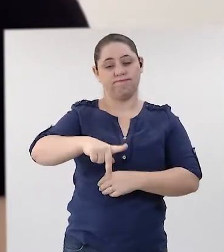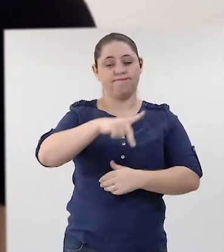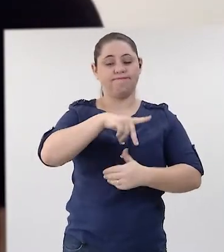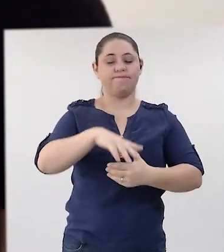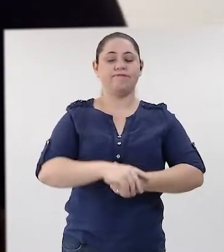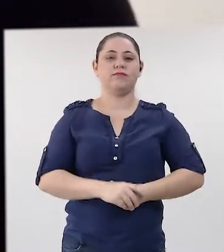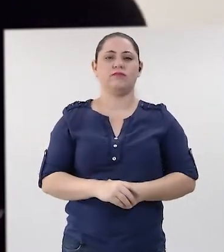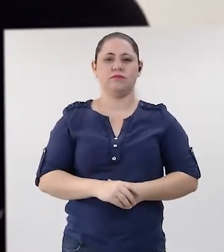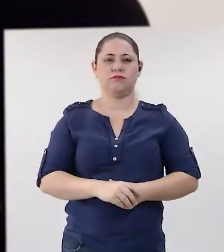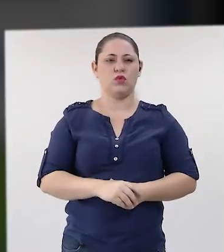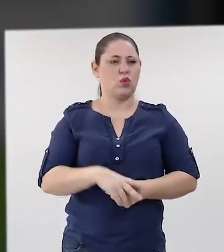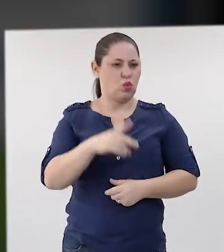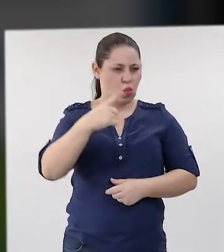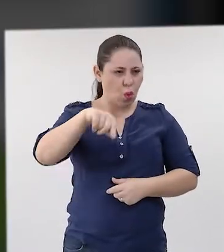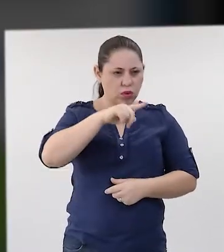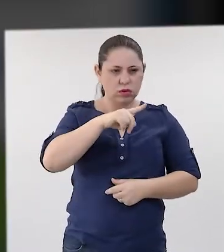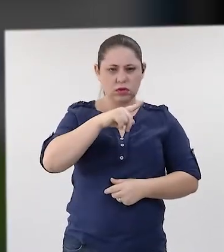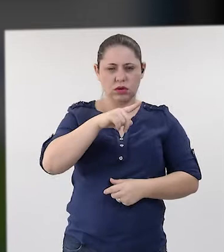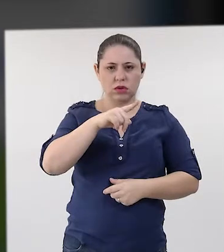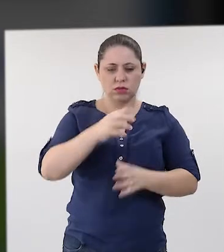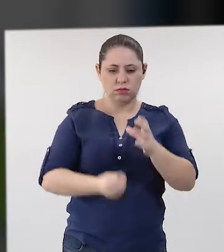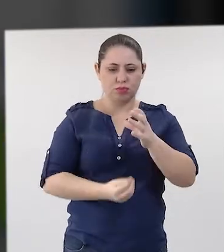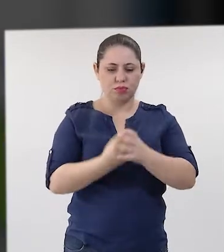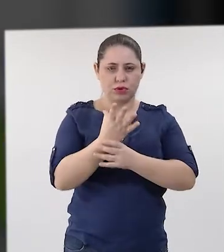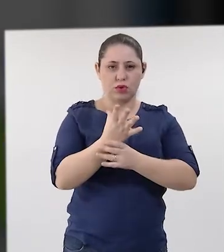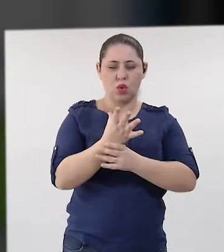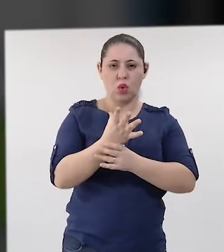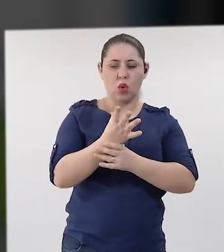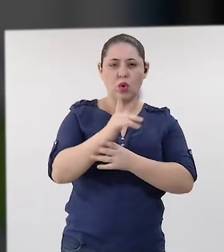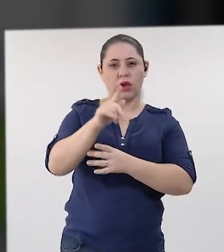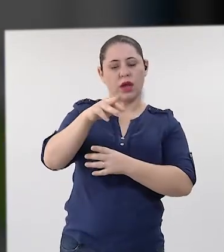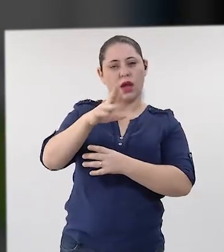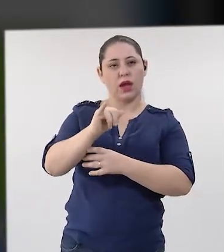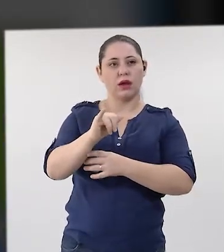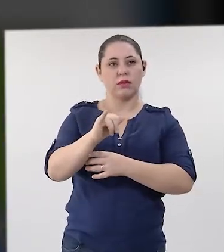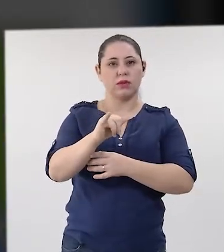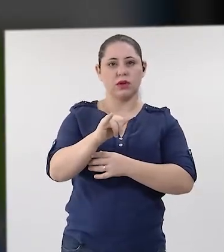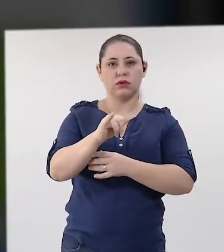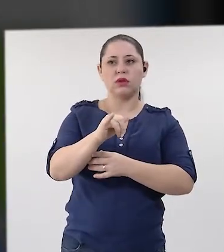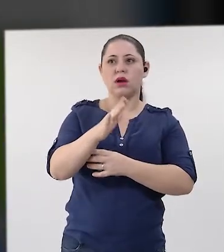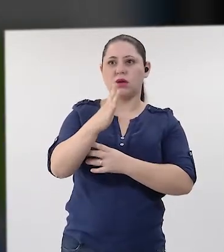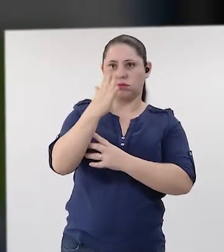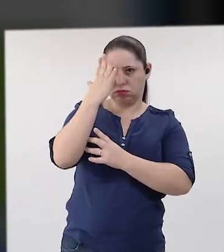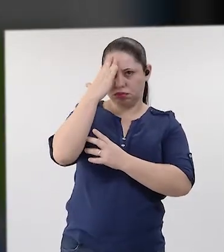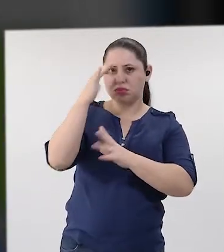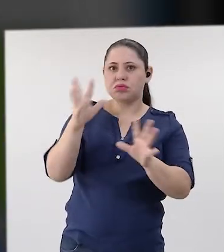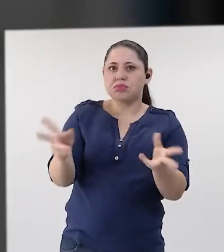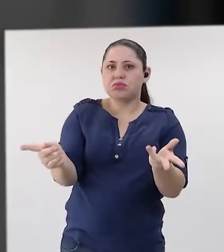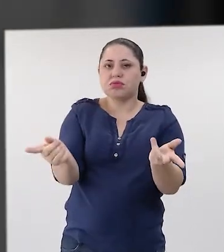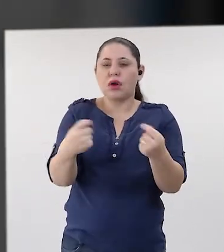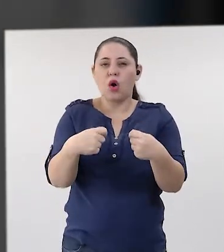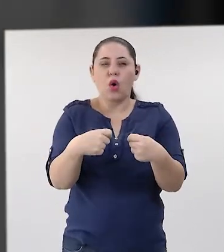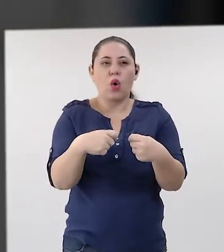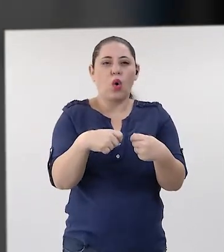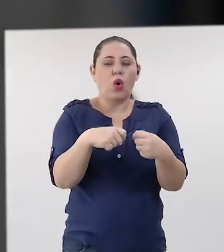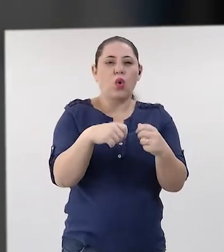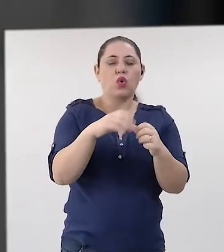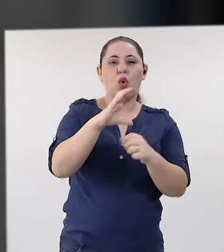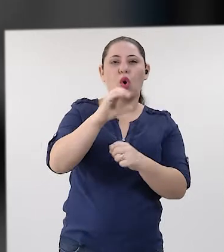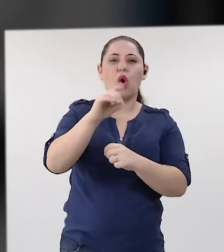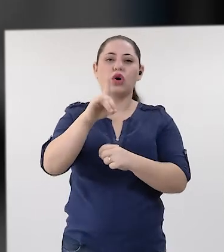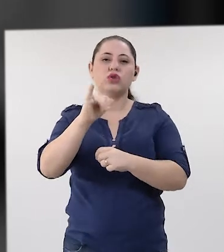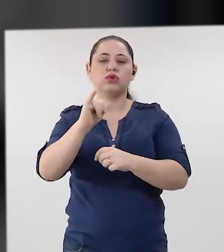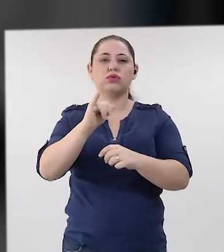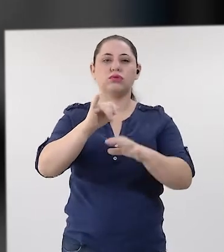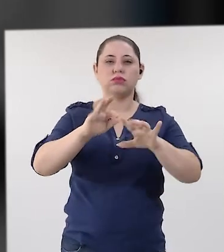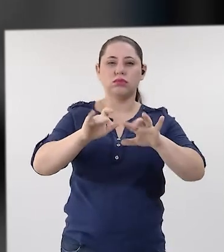para os professores aí. Nem todos que criaram o Game of Students dominavam totalmente os códigos de